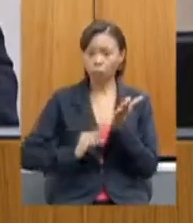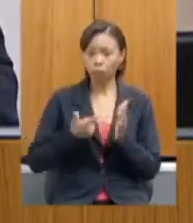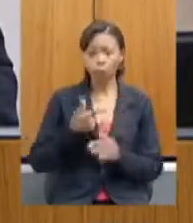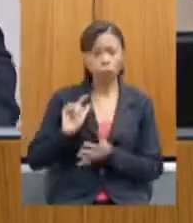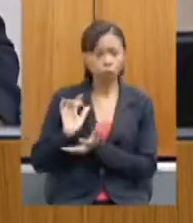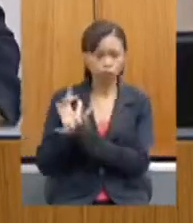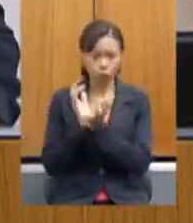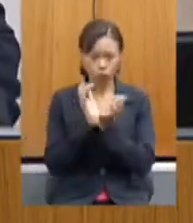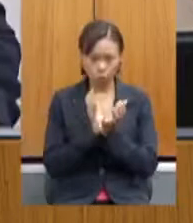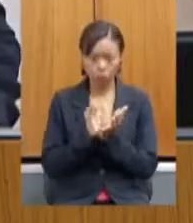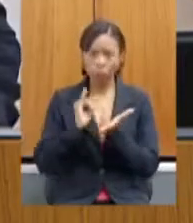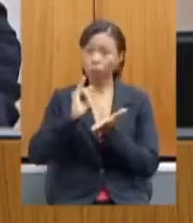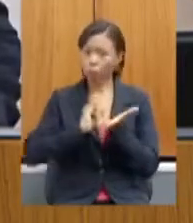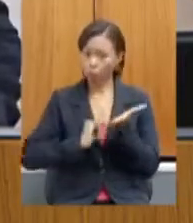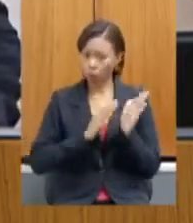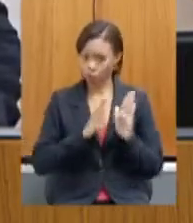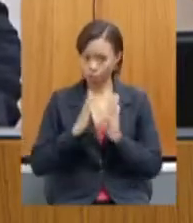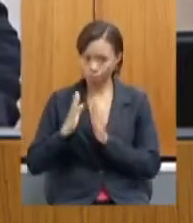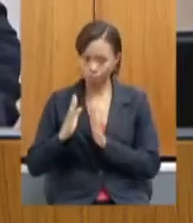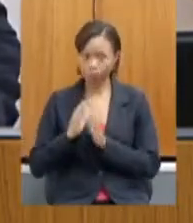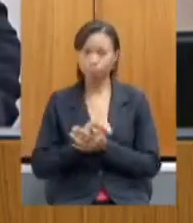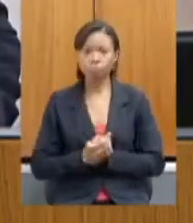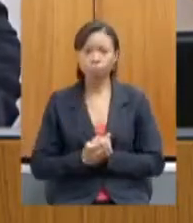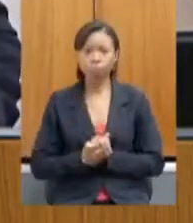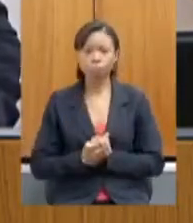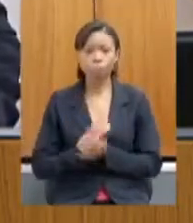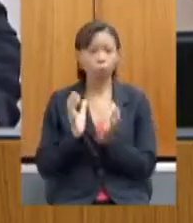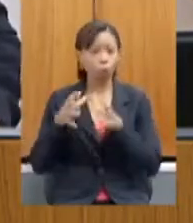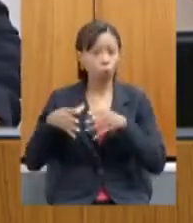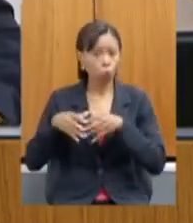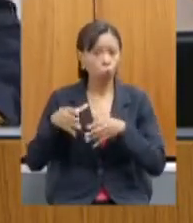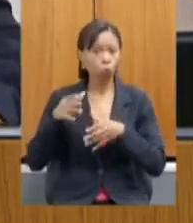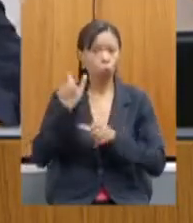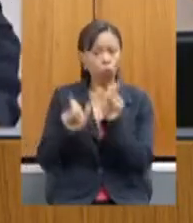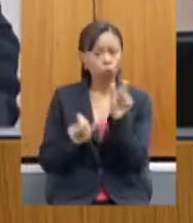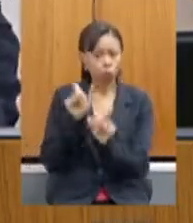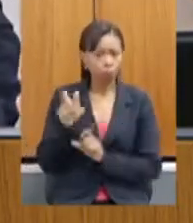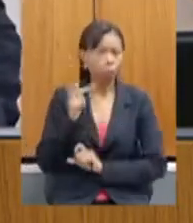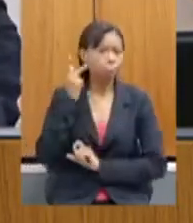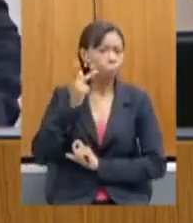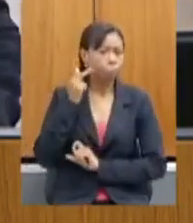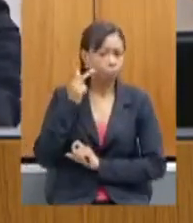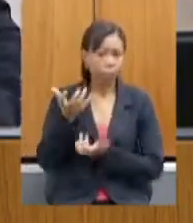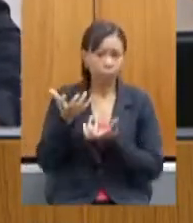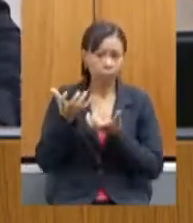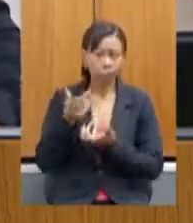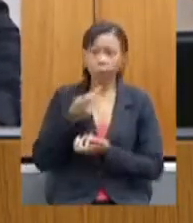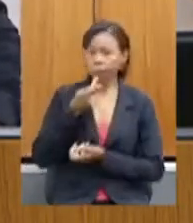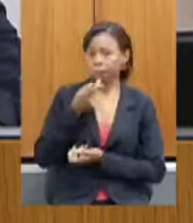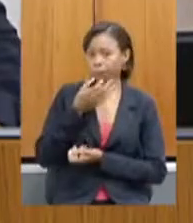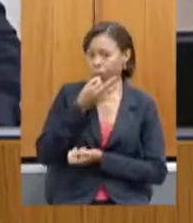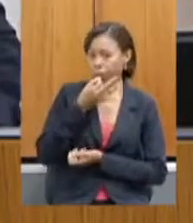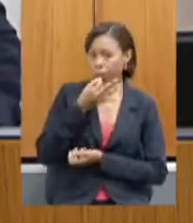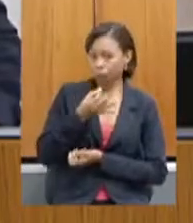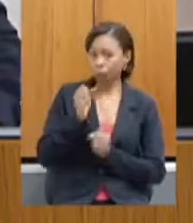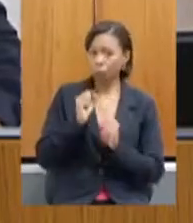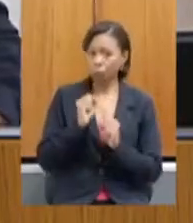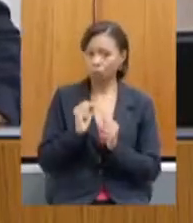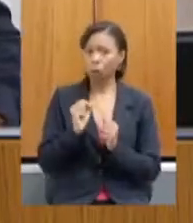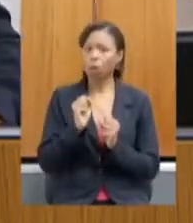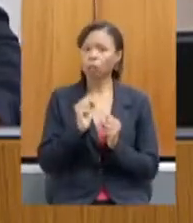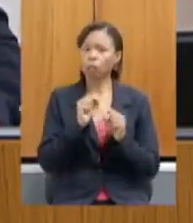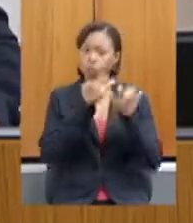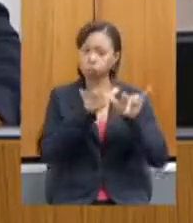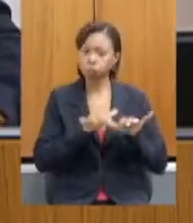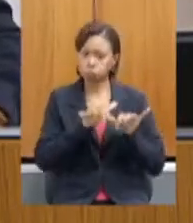de inscrição. Os parlamentares que desejarem fazer uso da palavra podem se inscrever pessoalmente junto à assessoria da